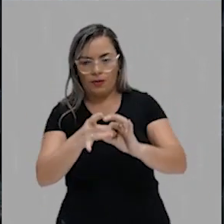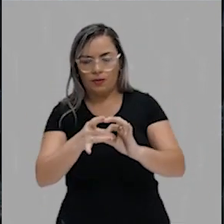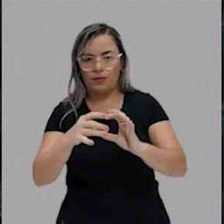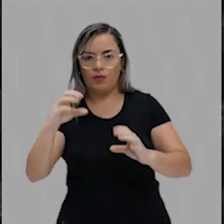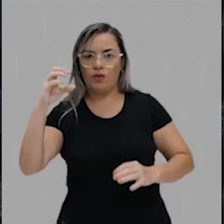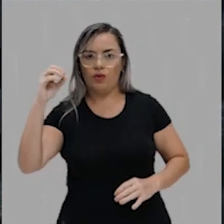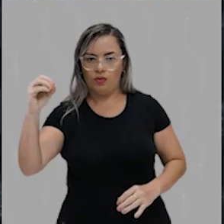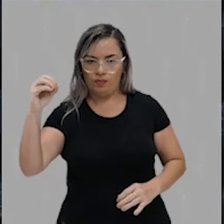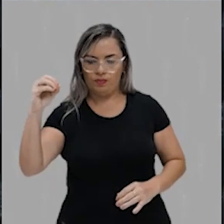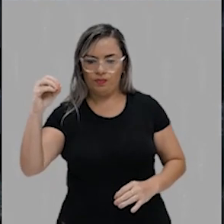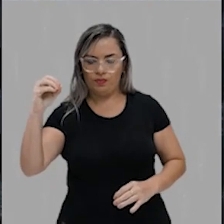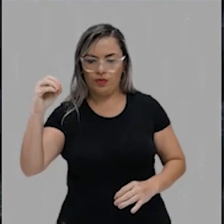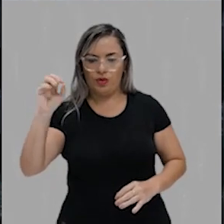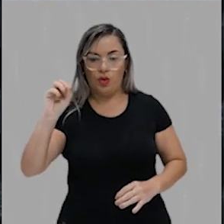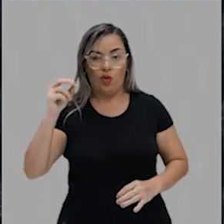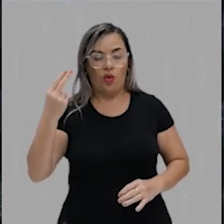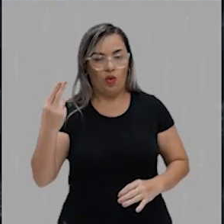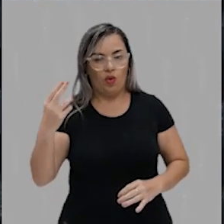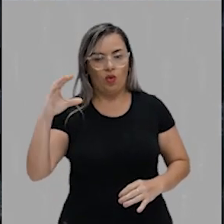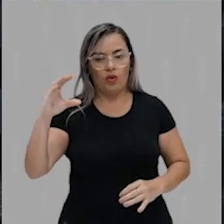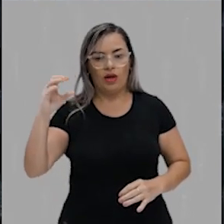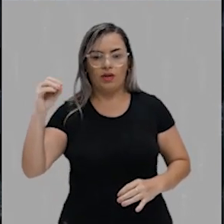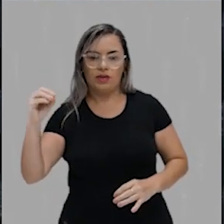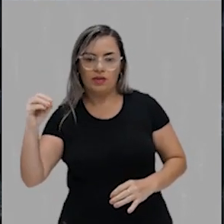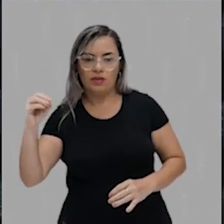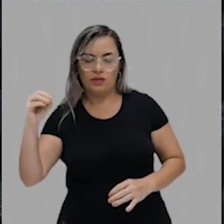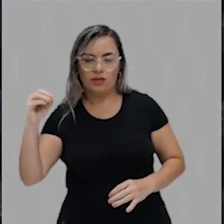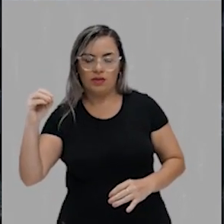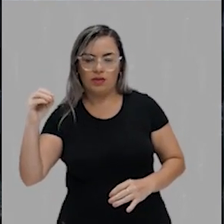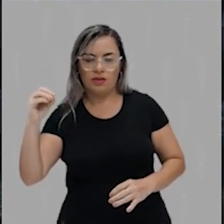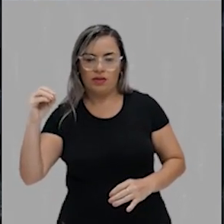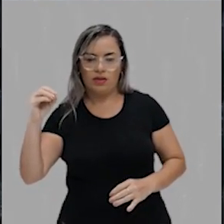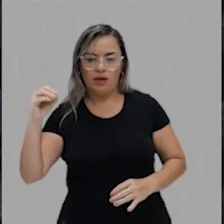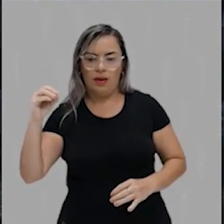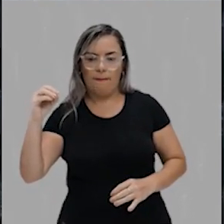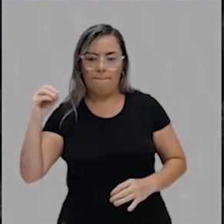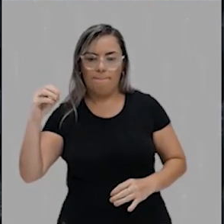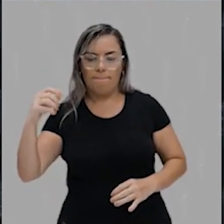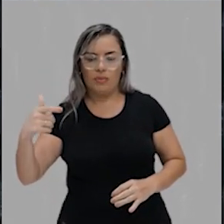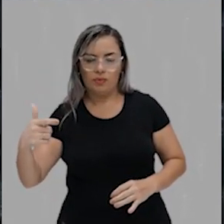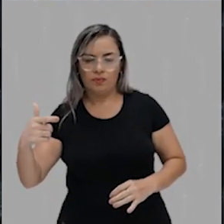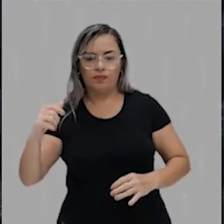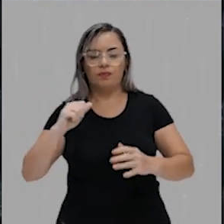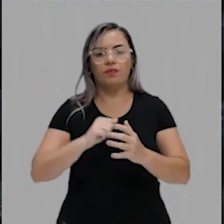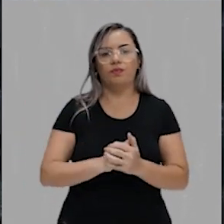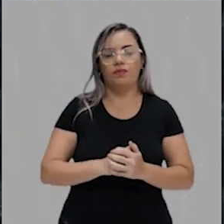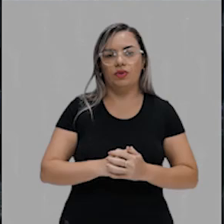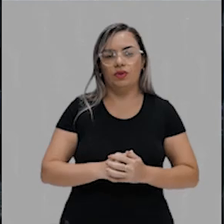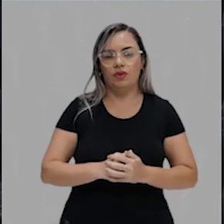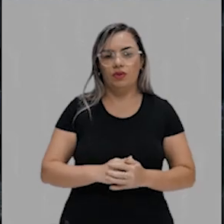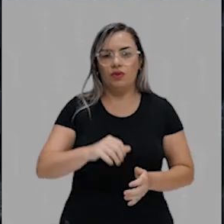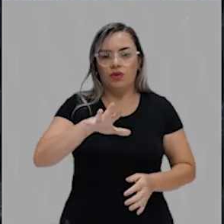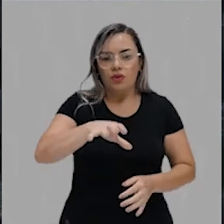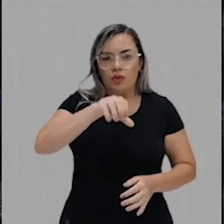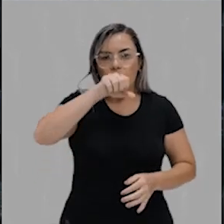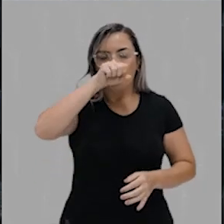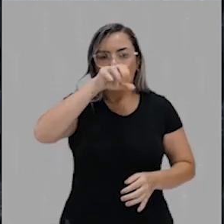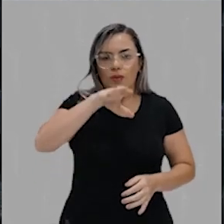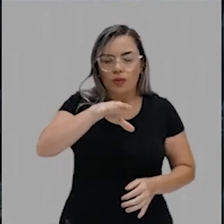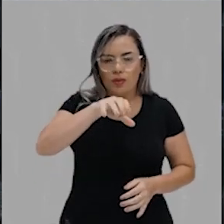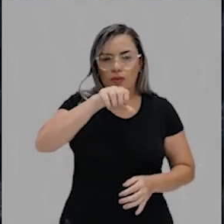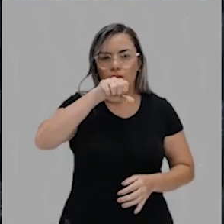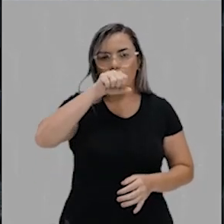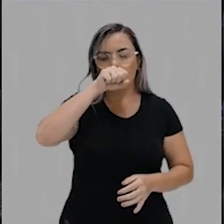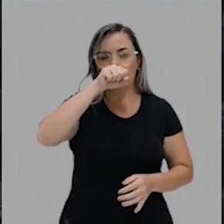com o gás carbônico. Então, quando você respira, você está absorvendo, o objetivo é que você absorva